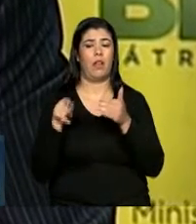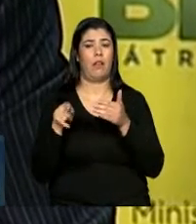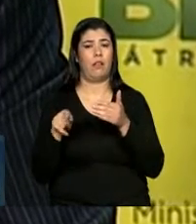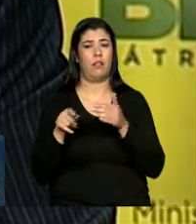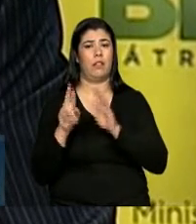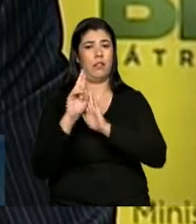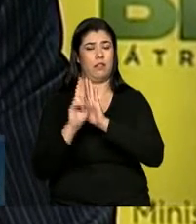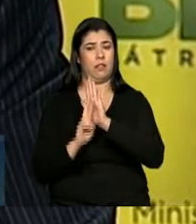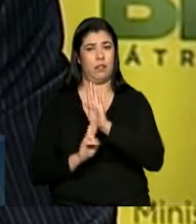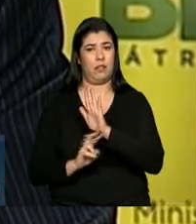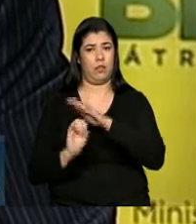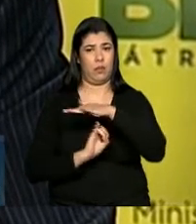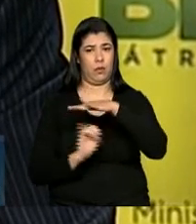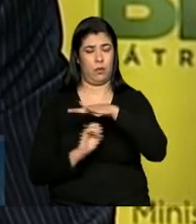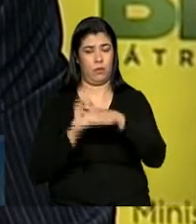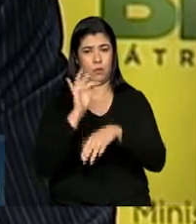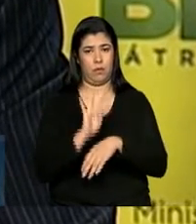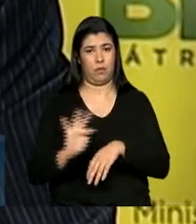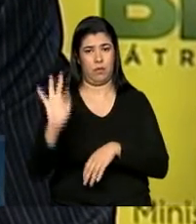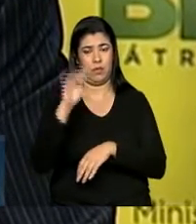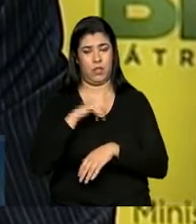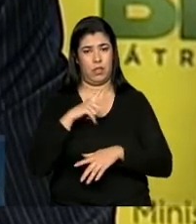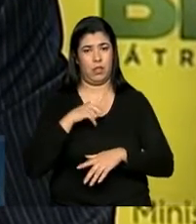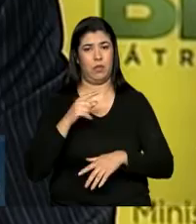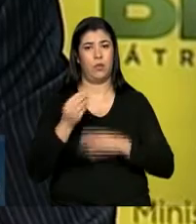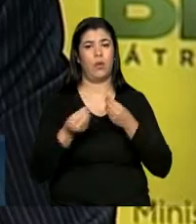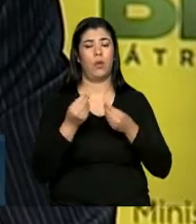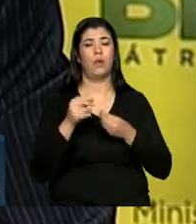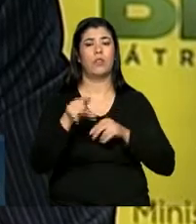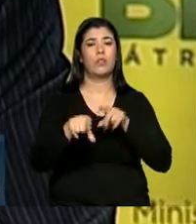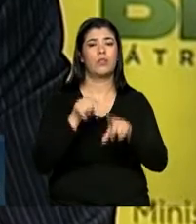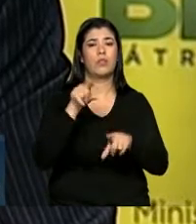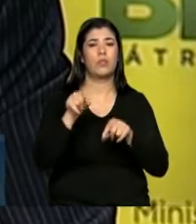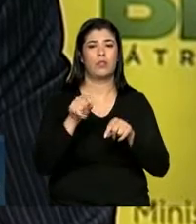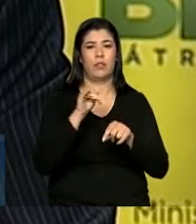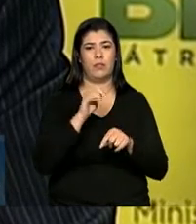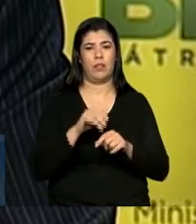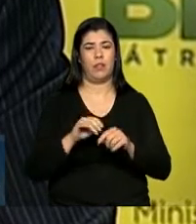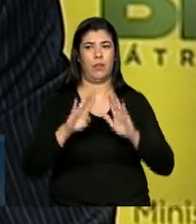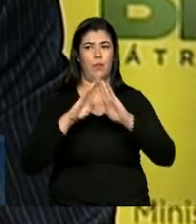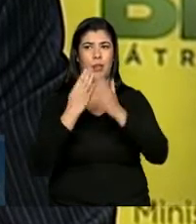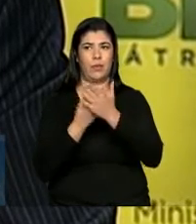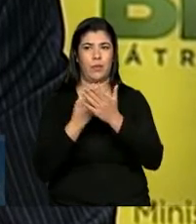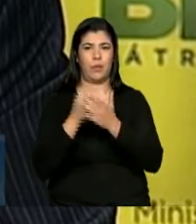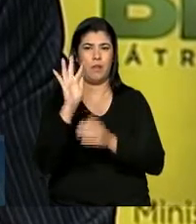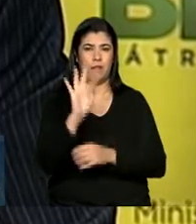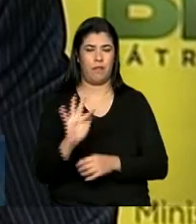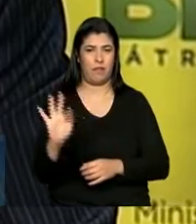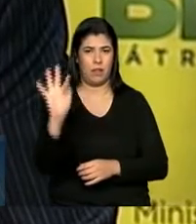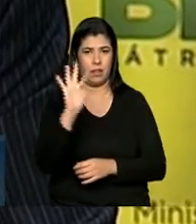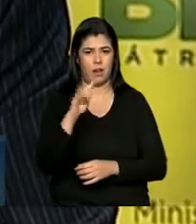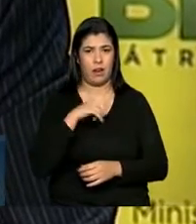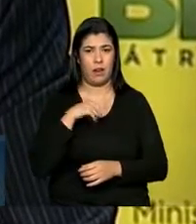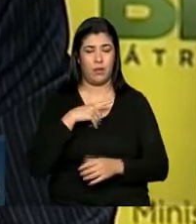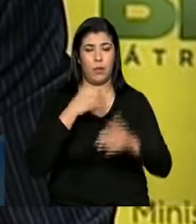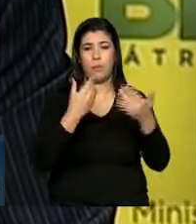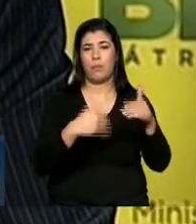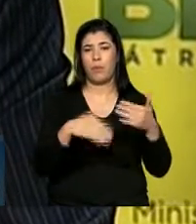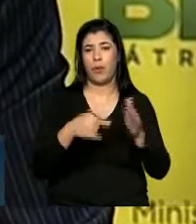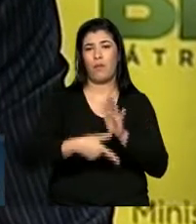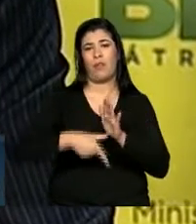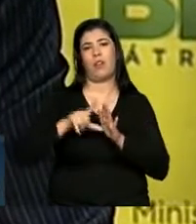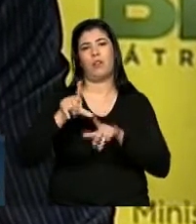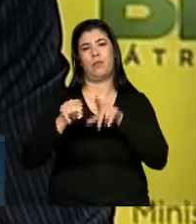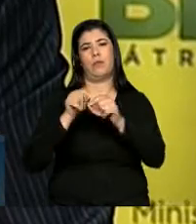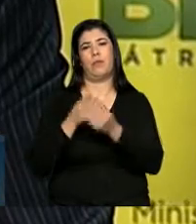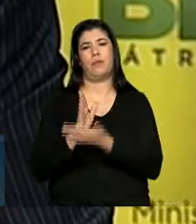as instituições federais elas têm processo de seleção. As estaduais não necessariamente, nem todas têm. Então, em primeiro lugar,